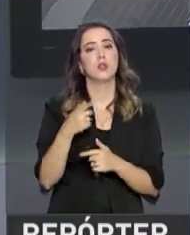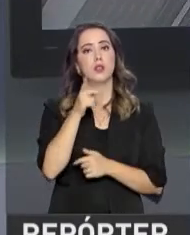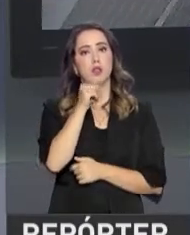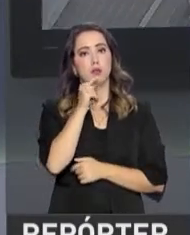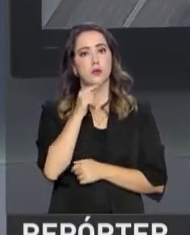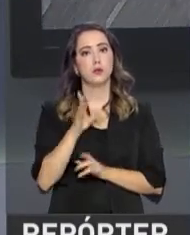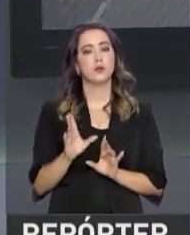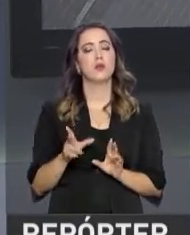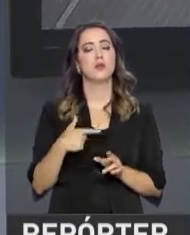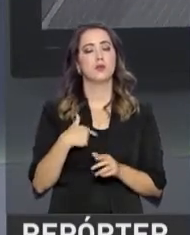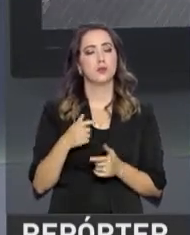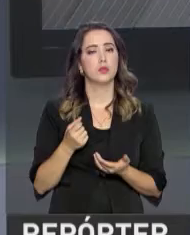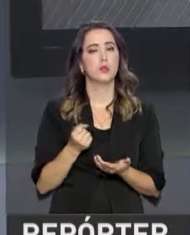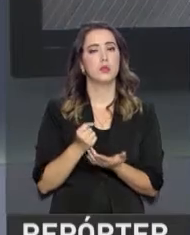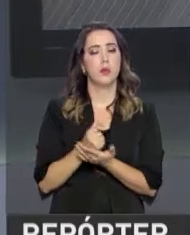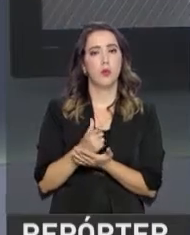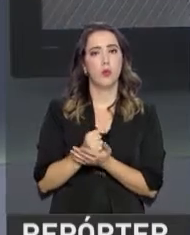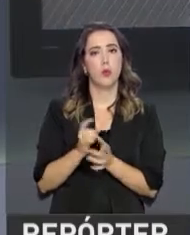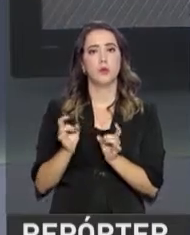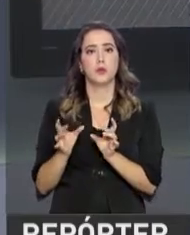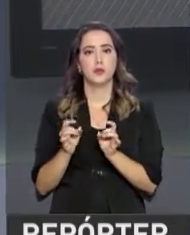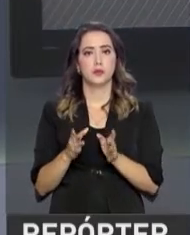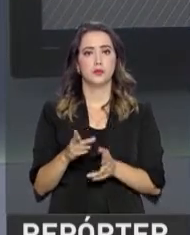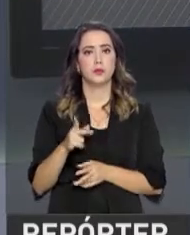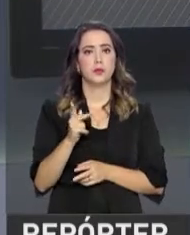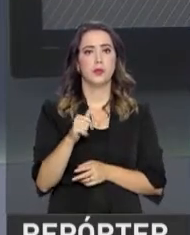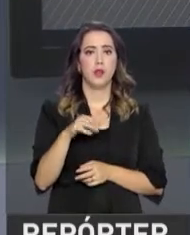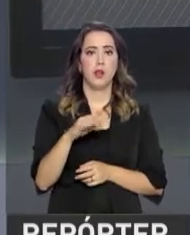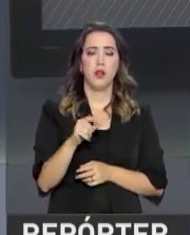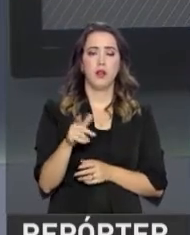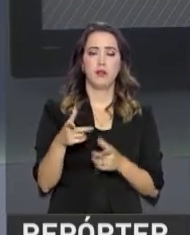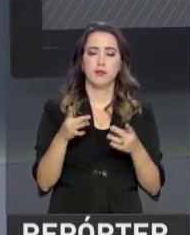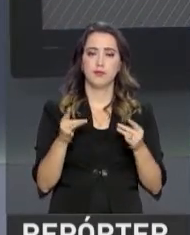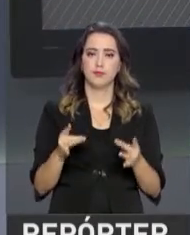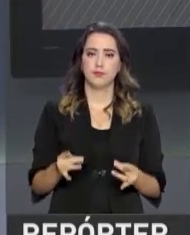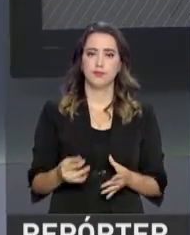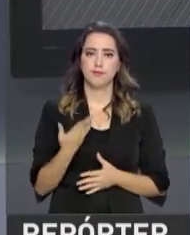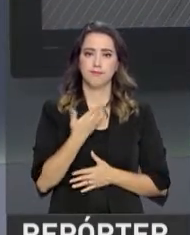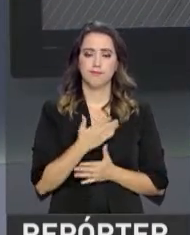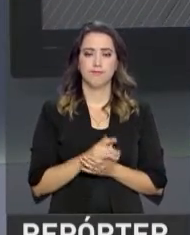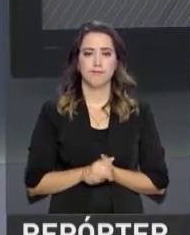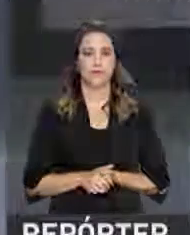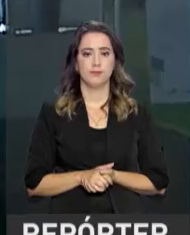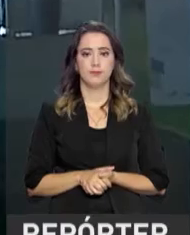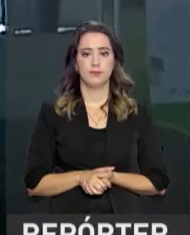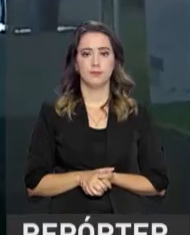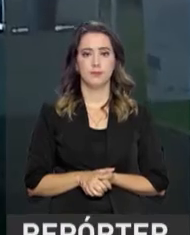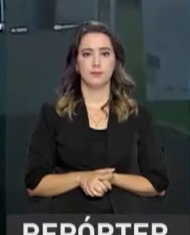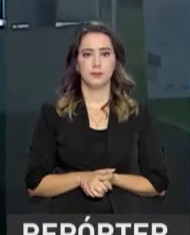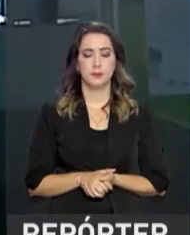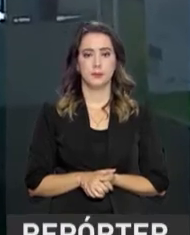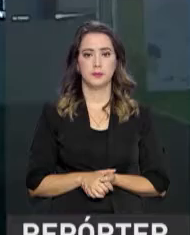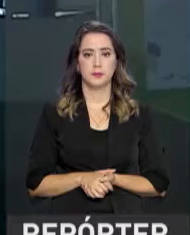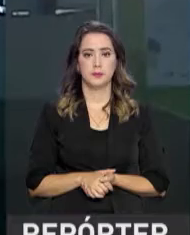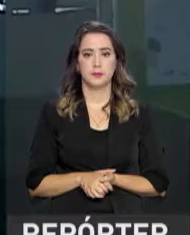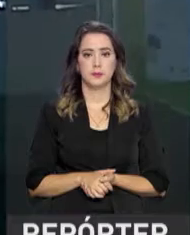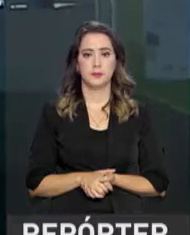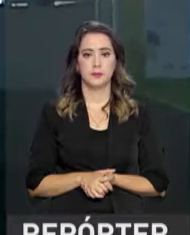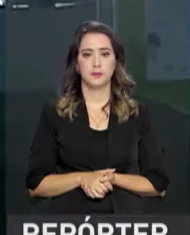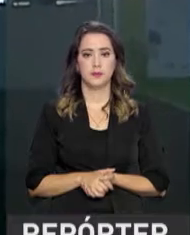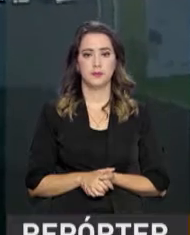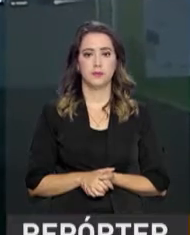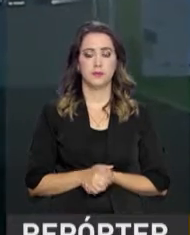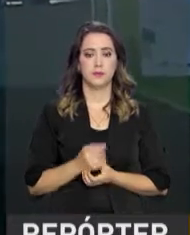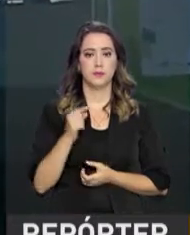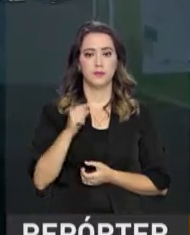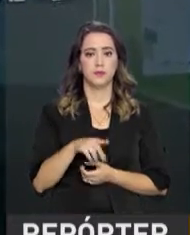água e de fechar negócios. A repórter Carla Vattier tem outras informações para a gente. A Expo, esse